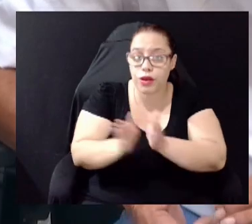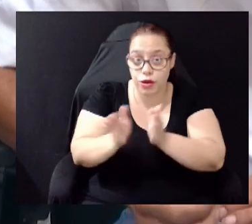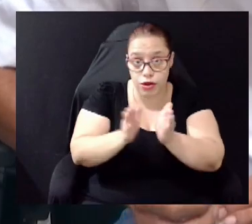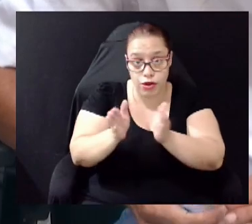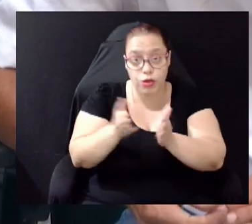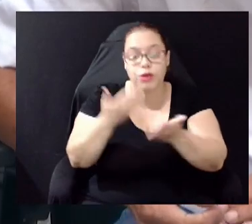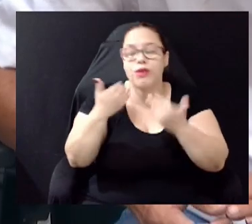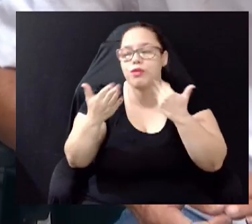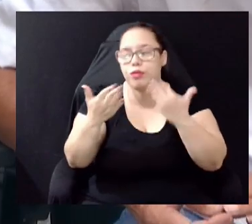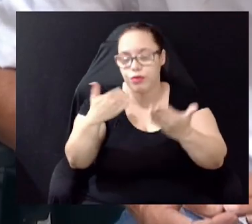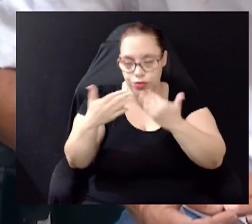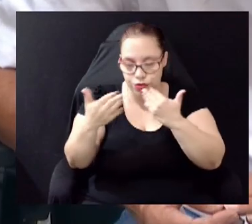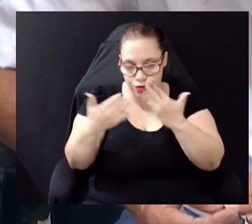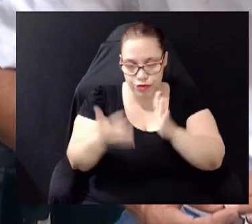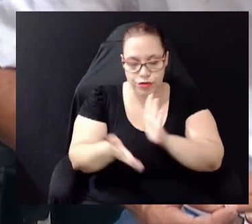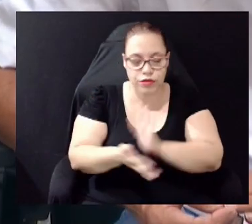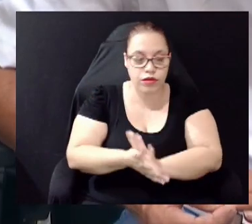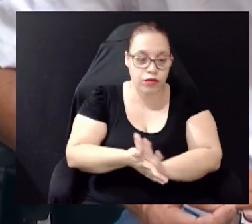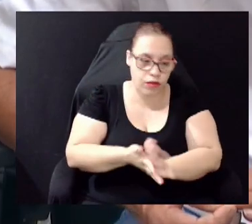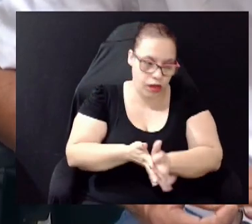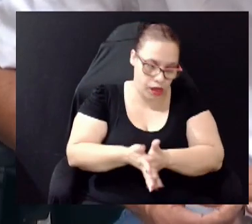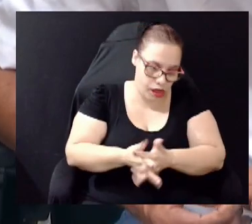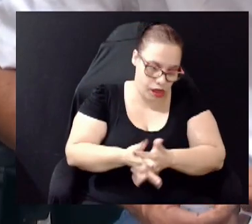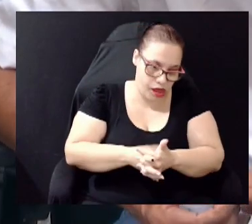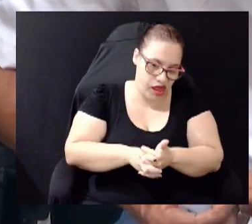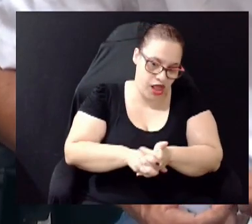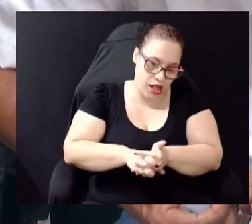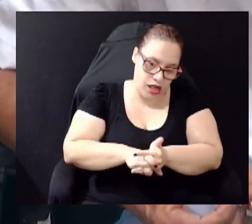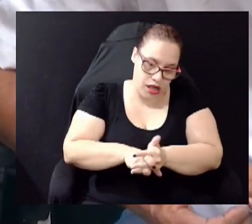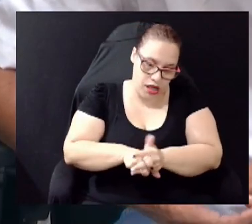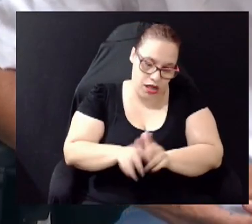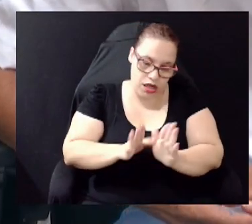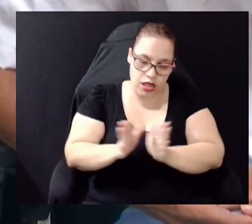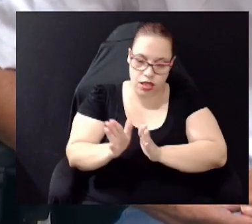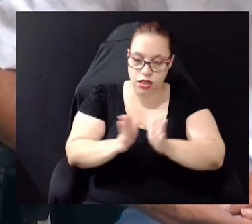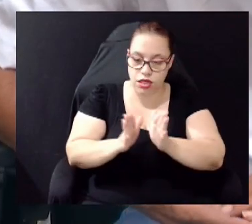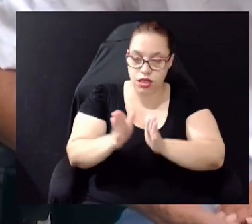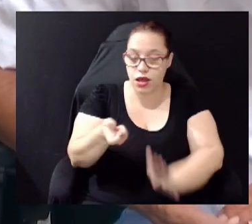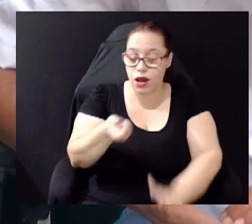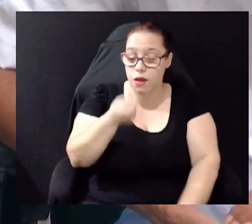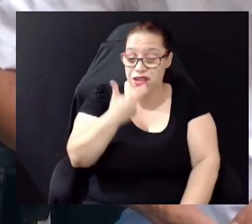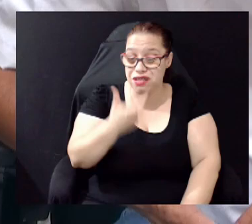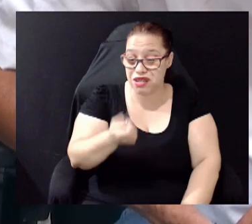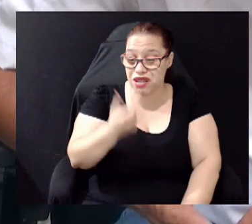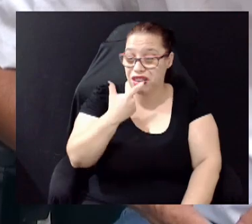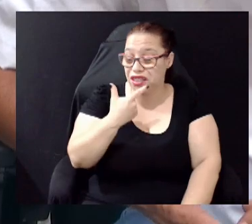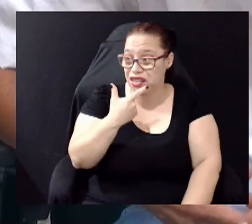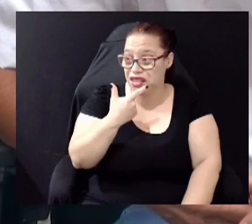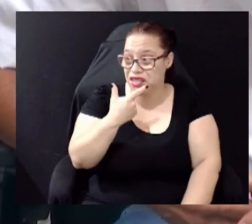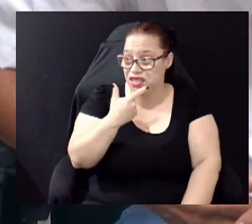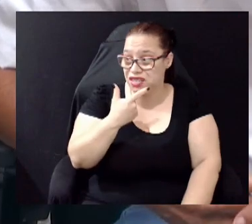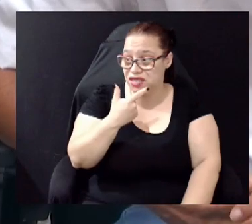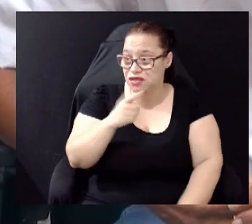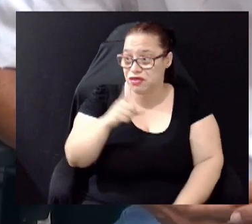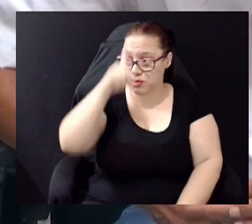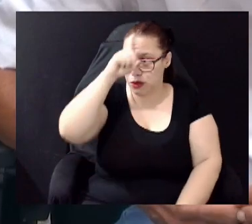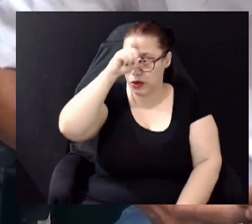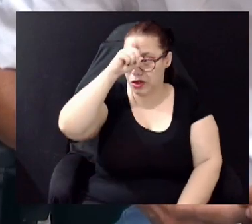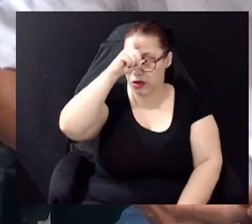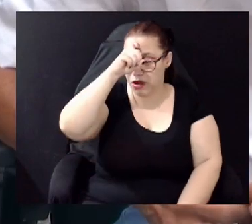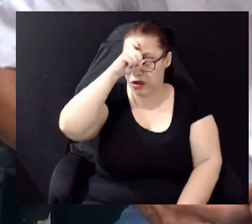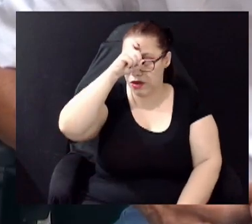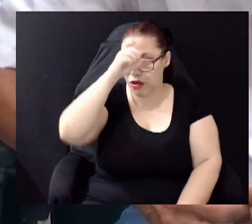comentou, os benditos acessos à medicação no hospital. Aí ela